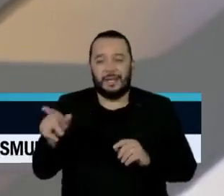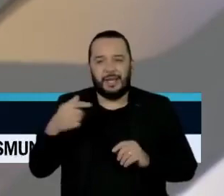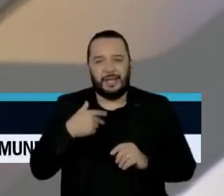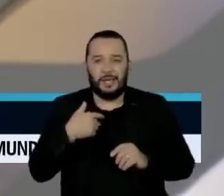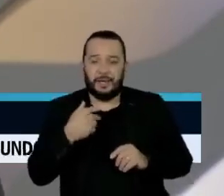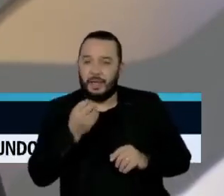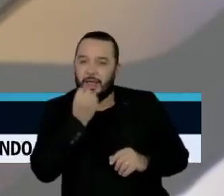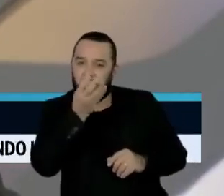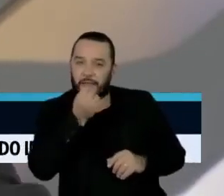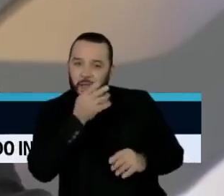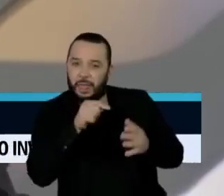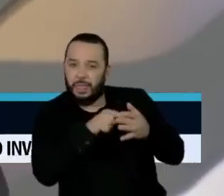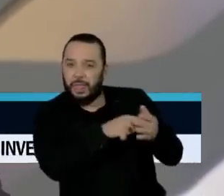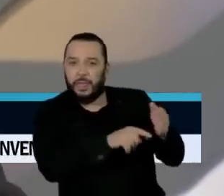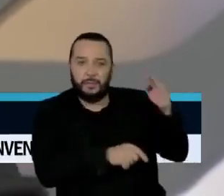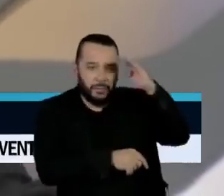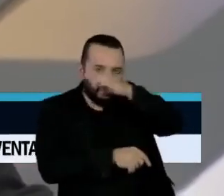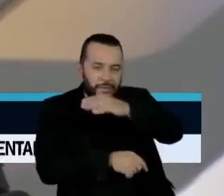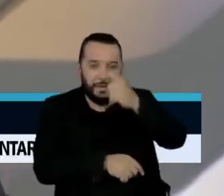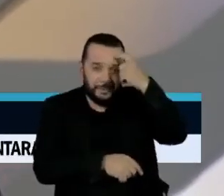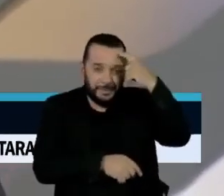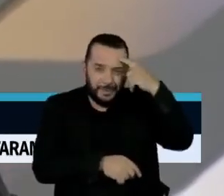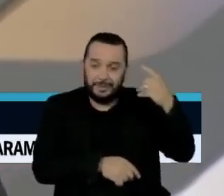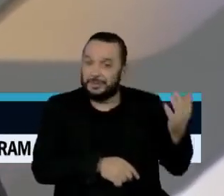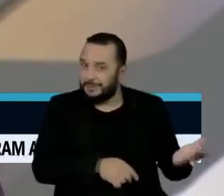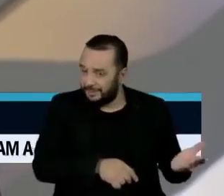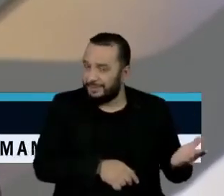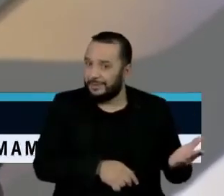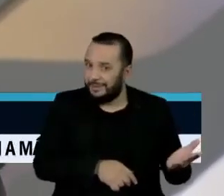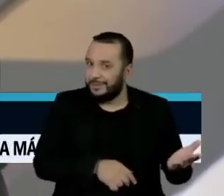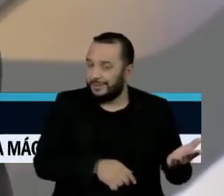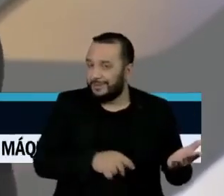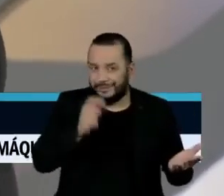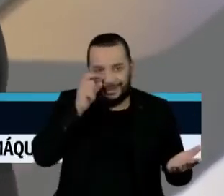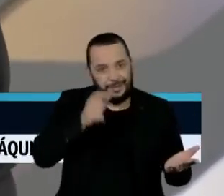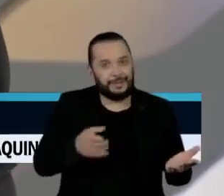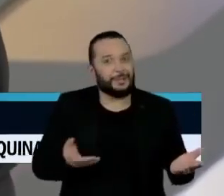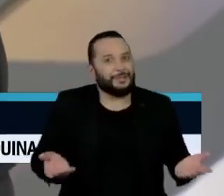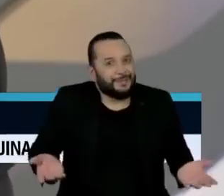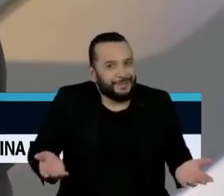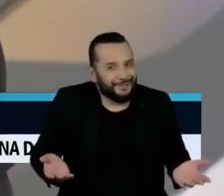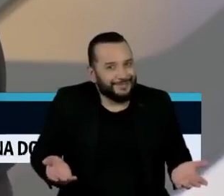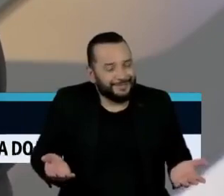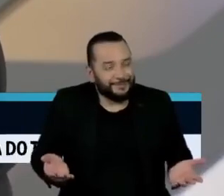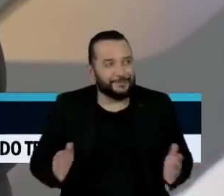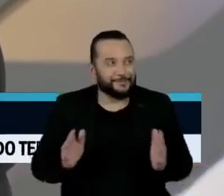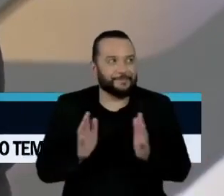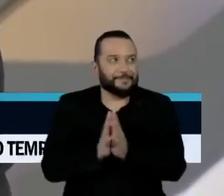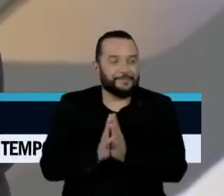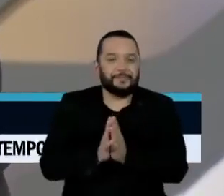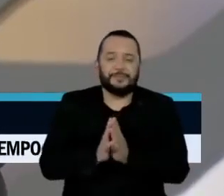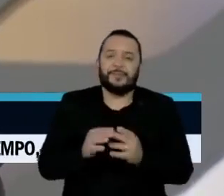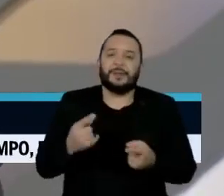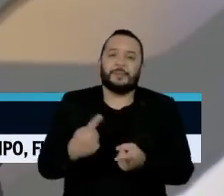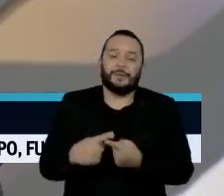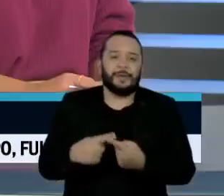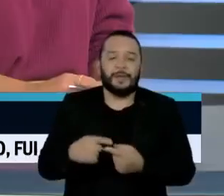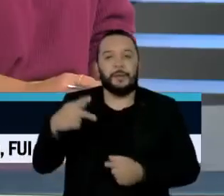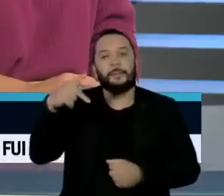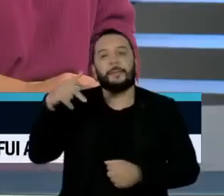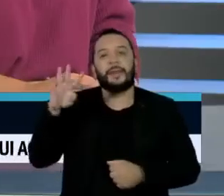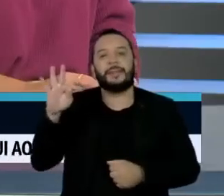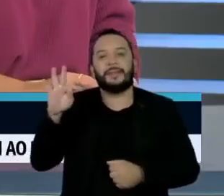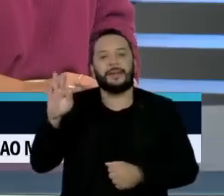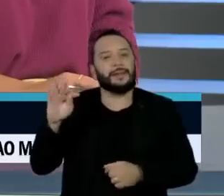bolsonaro no xadrez a eleição seria interessante é cenário porque primeiro por um lado para o PT Isso é